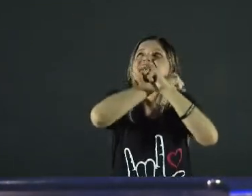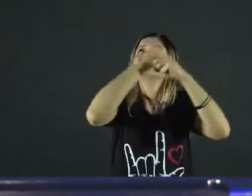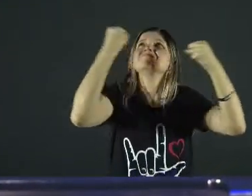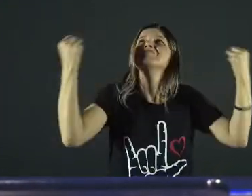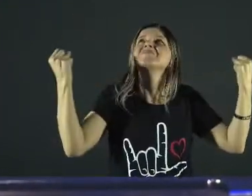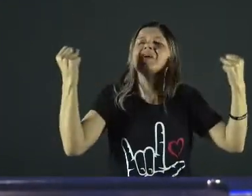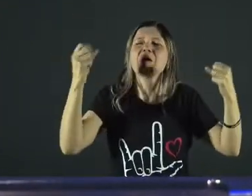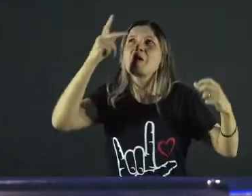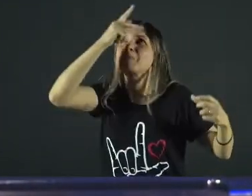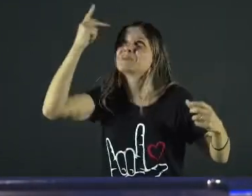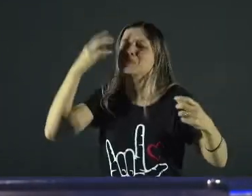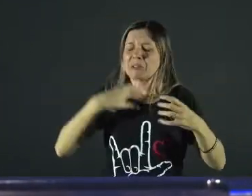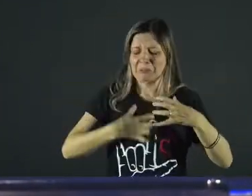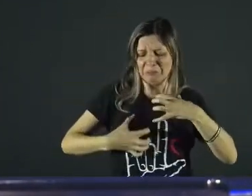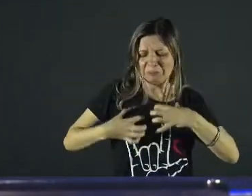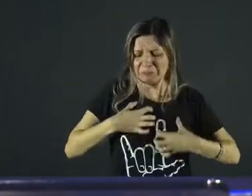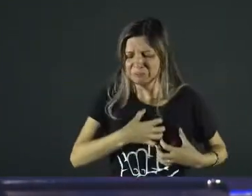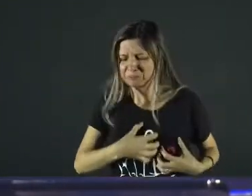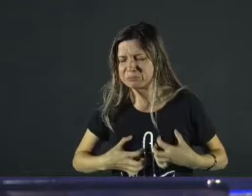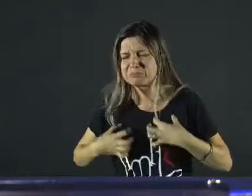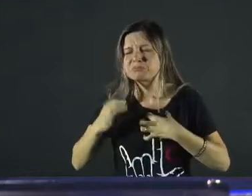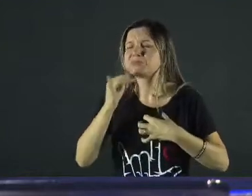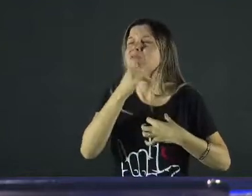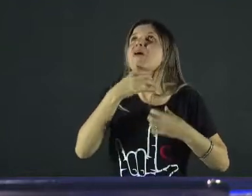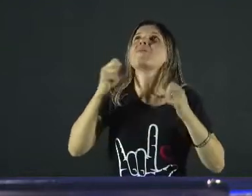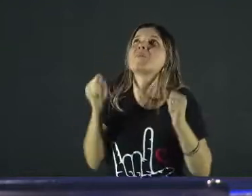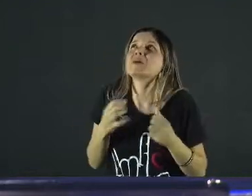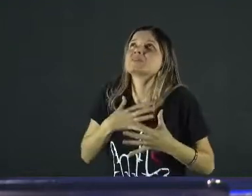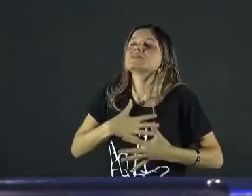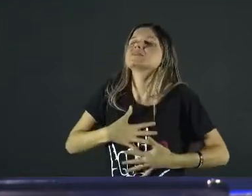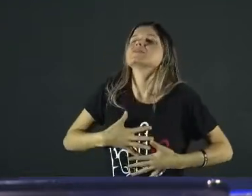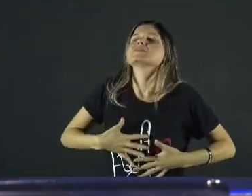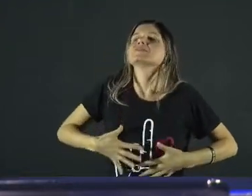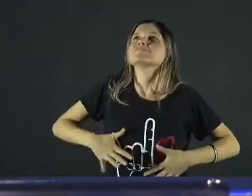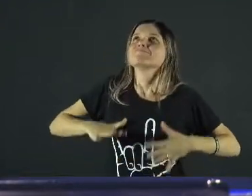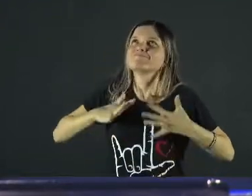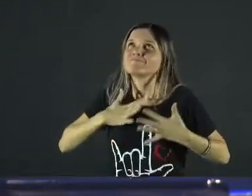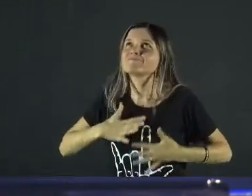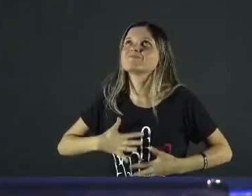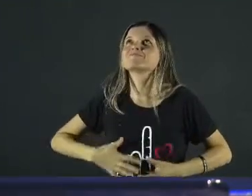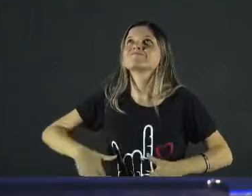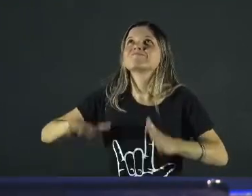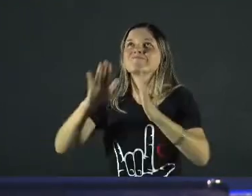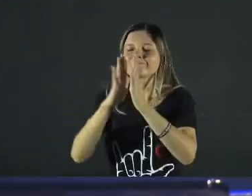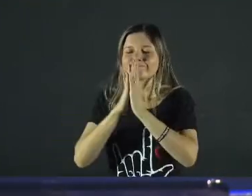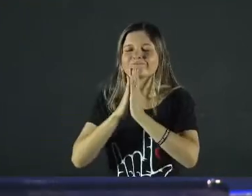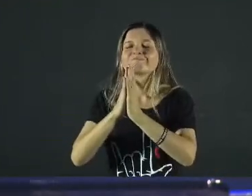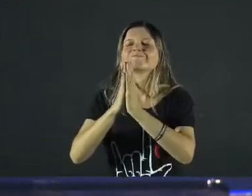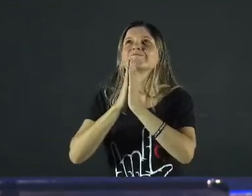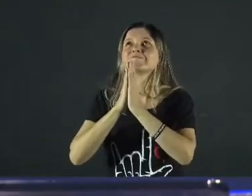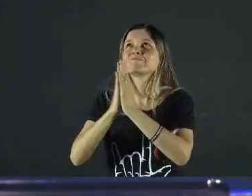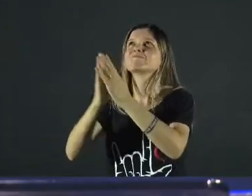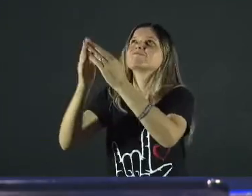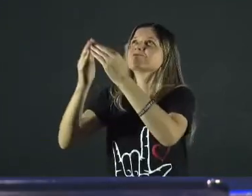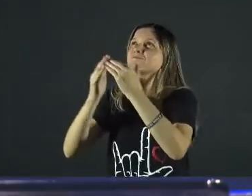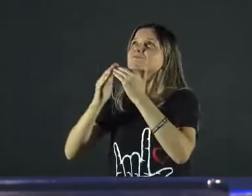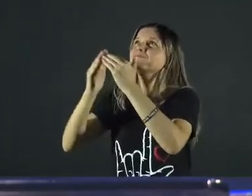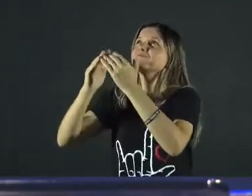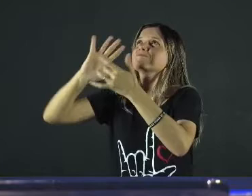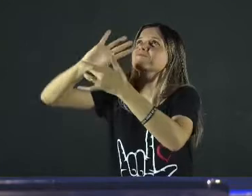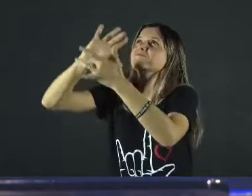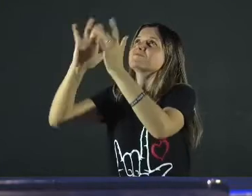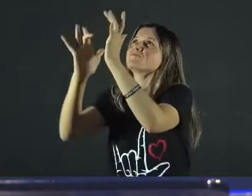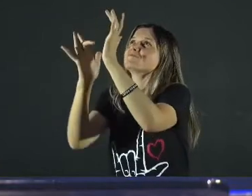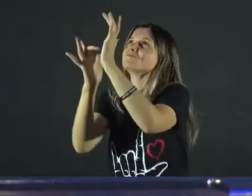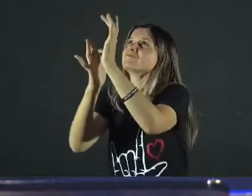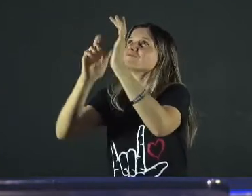está apavorado, Senhor, venha sentir tranquilidade. Eu oro desta forma, meu Pai, em